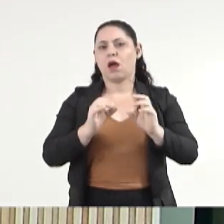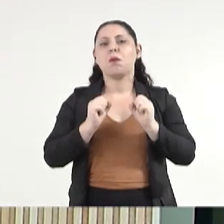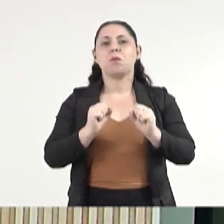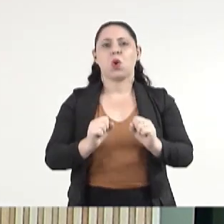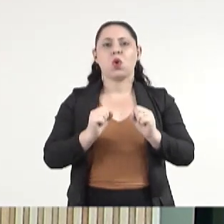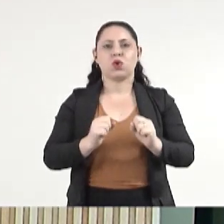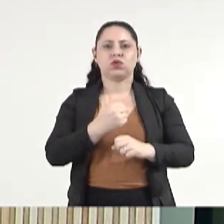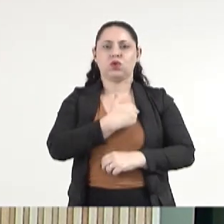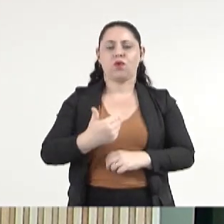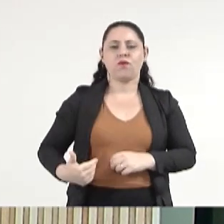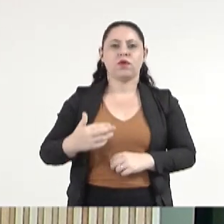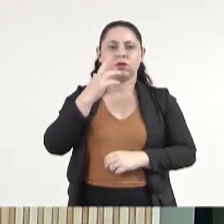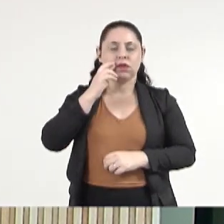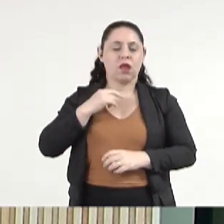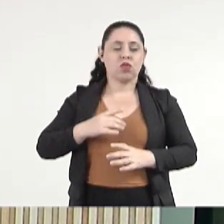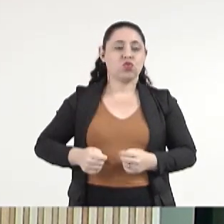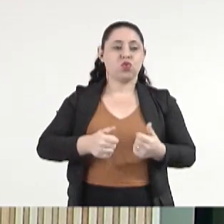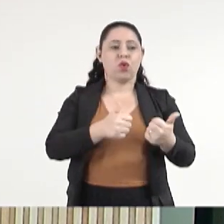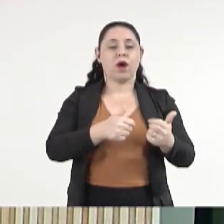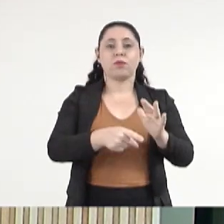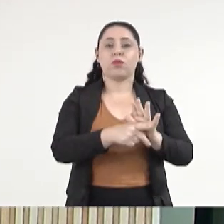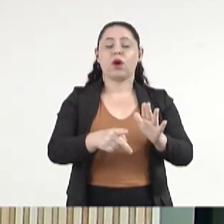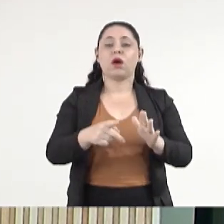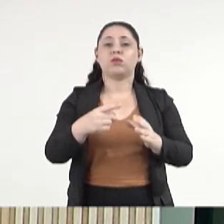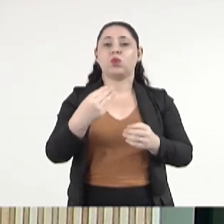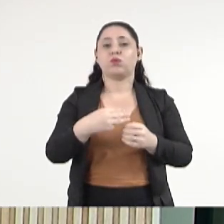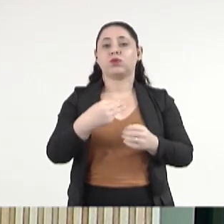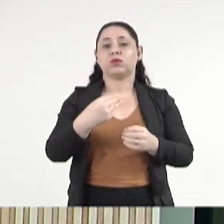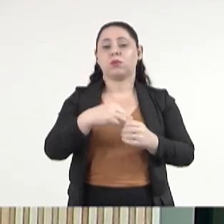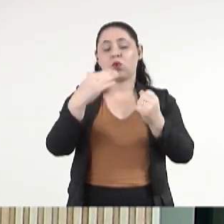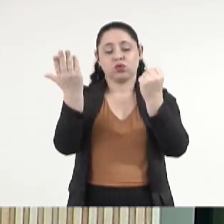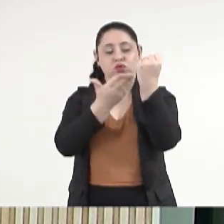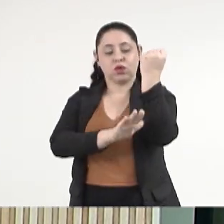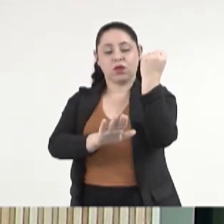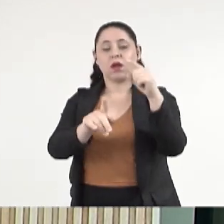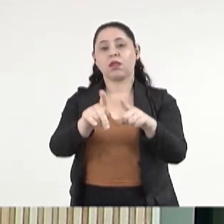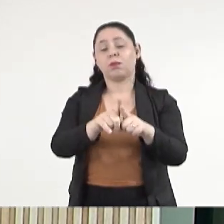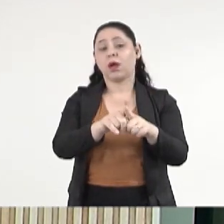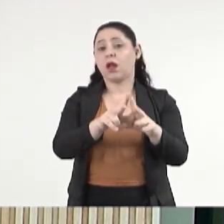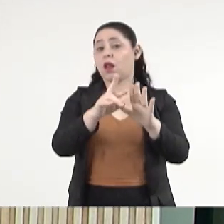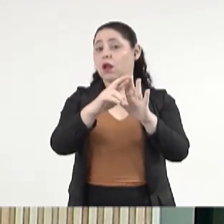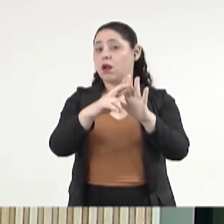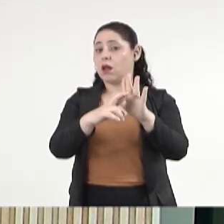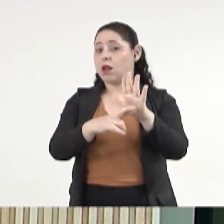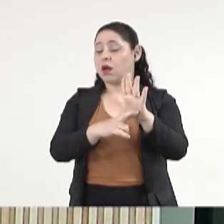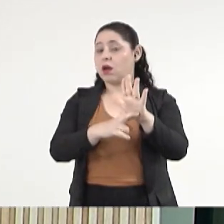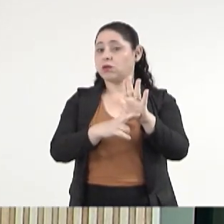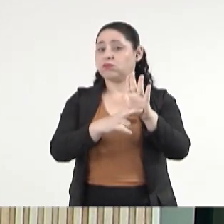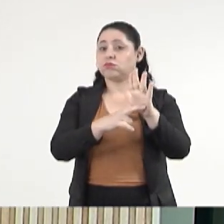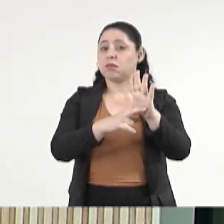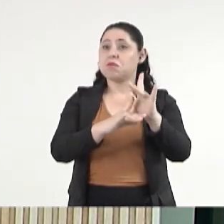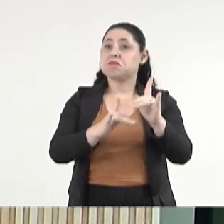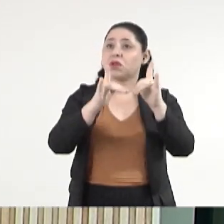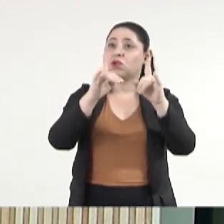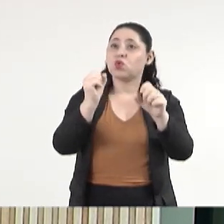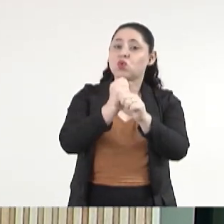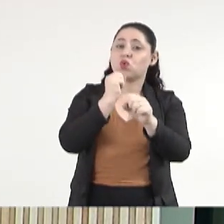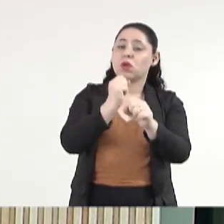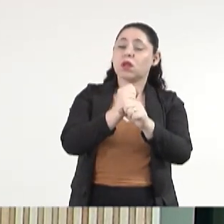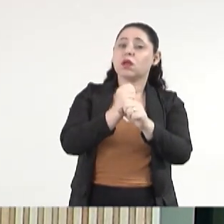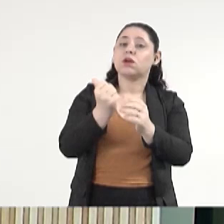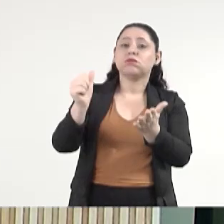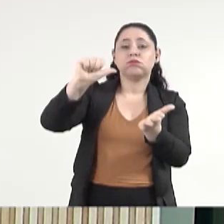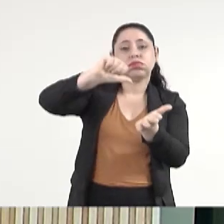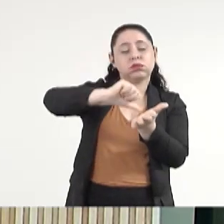autorizando então o Poder Executivo a doar um imóvel com encargo ao município de Sonora, e tudo isso para a regularização dos imóveis em que já estão construídas